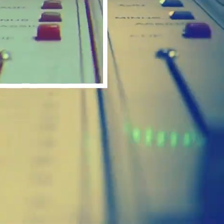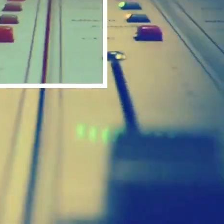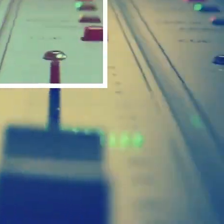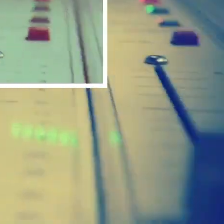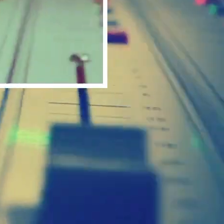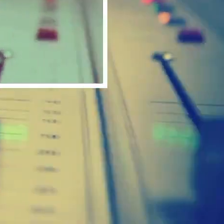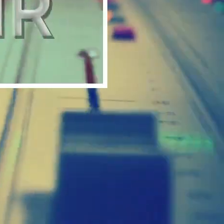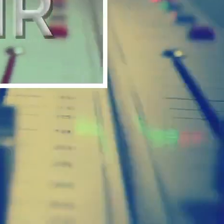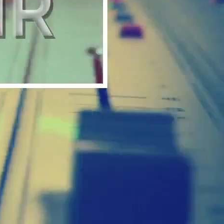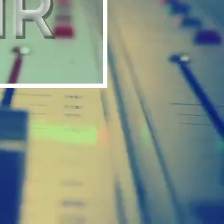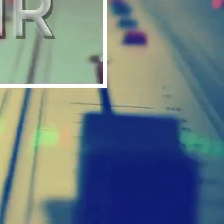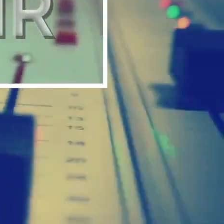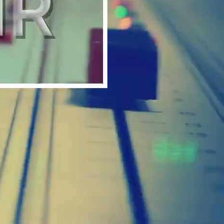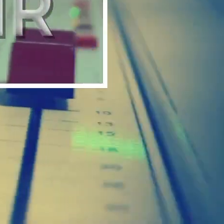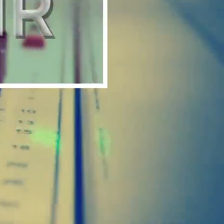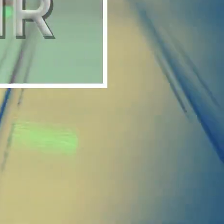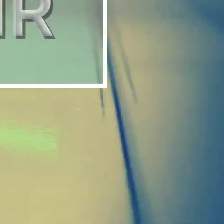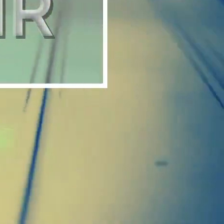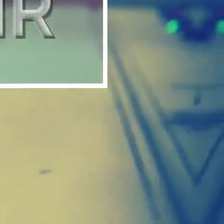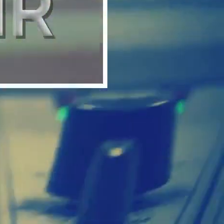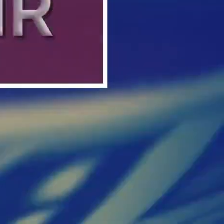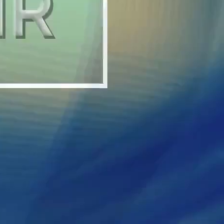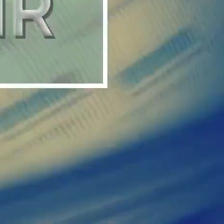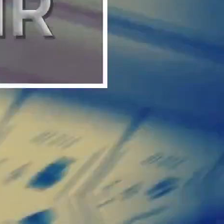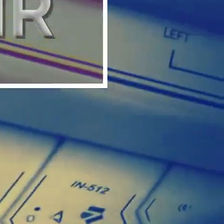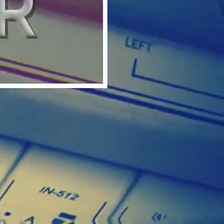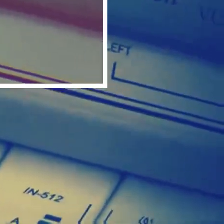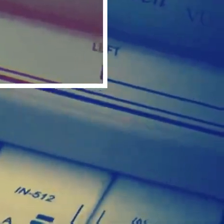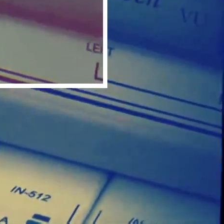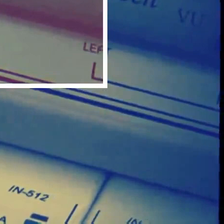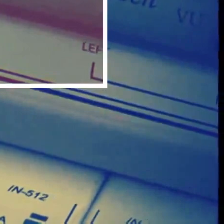o som que você gosta de ouvir